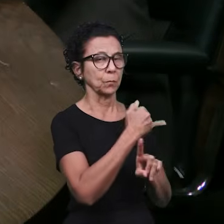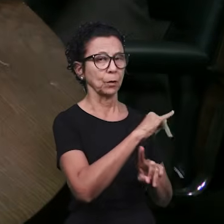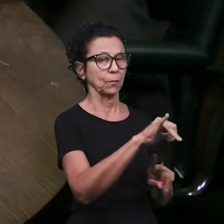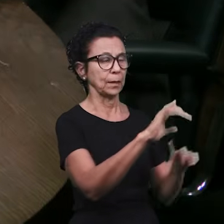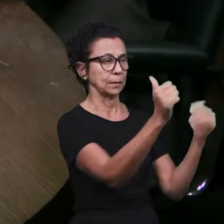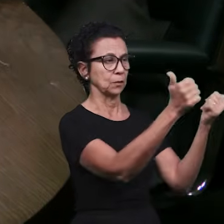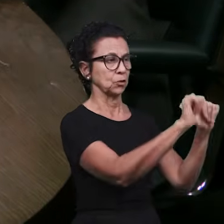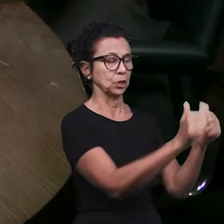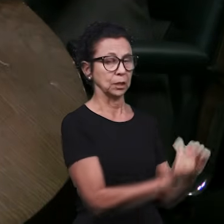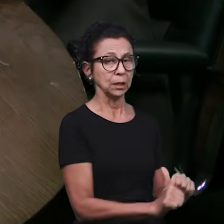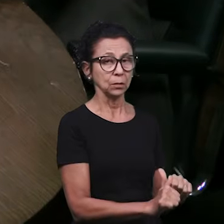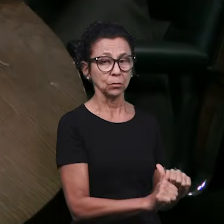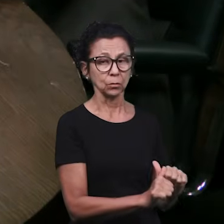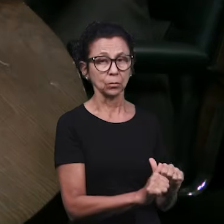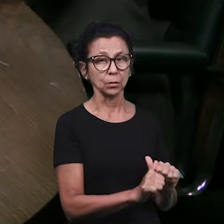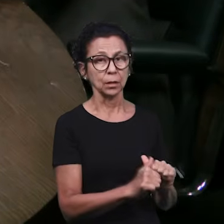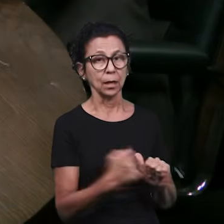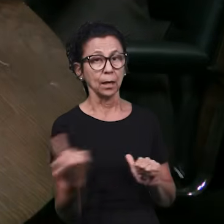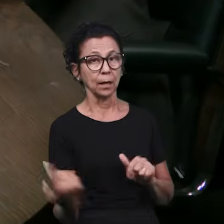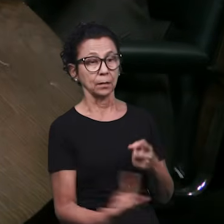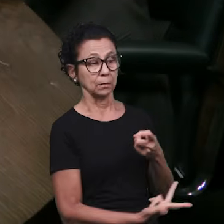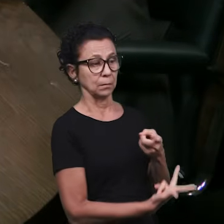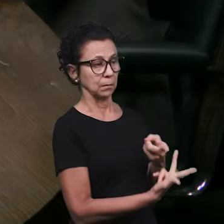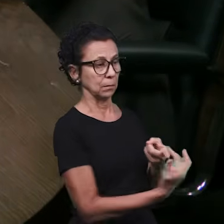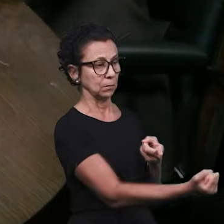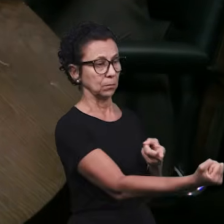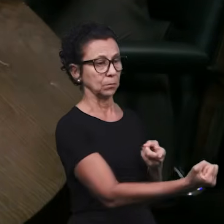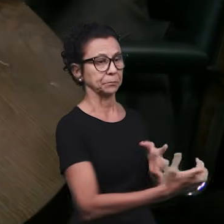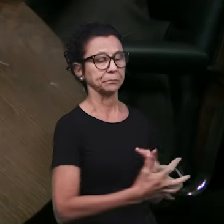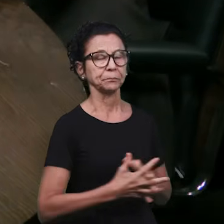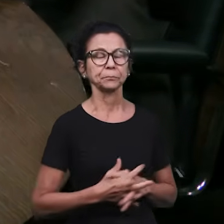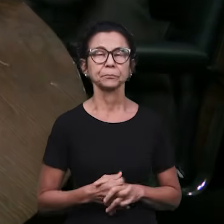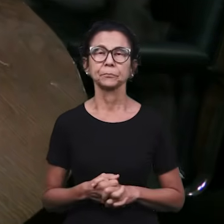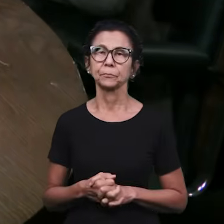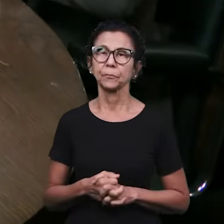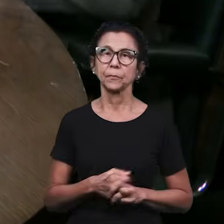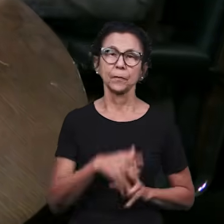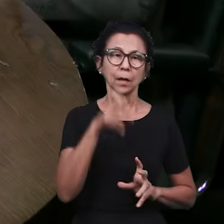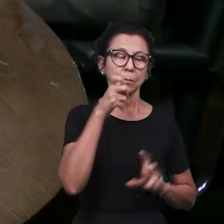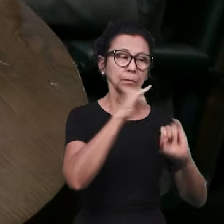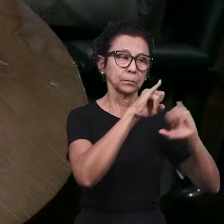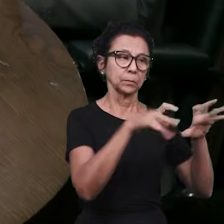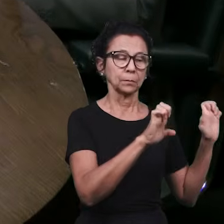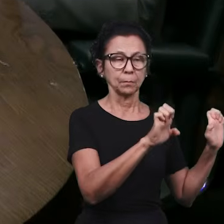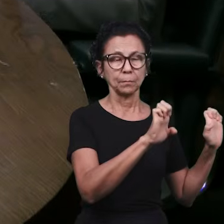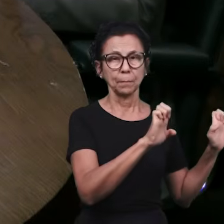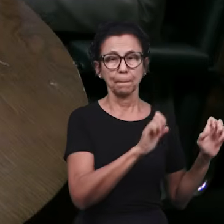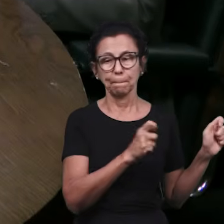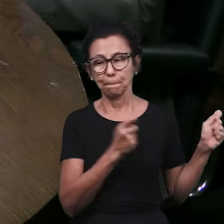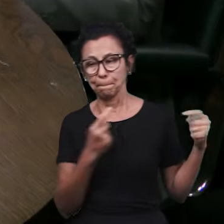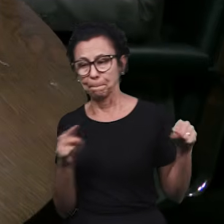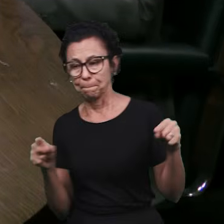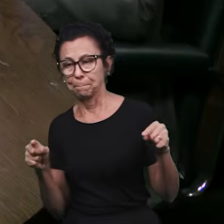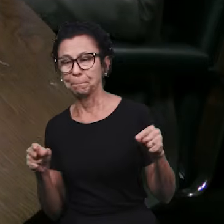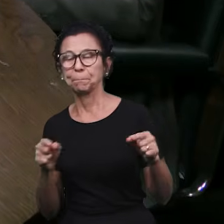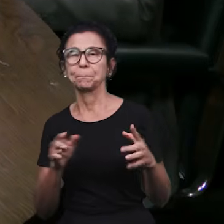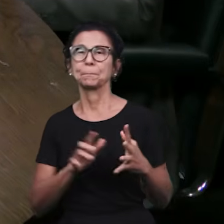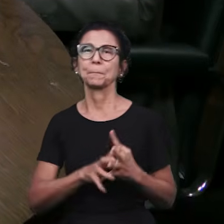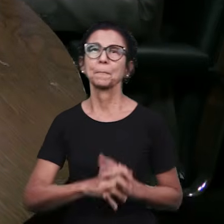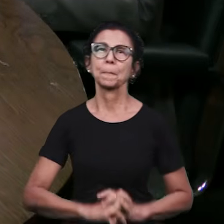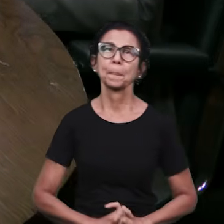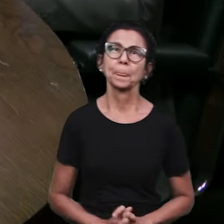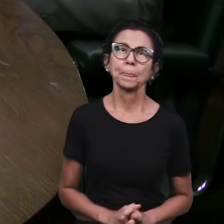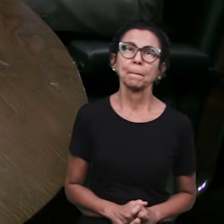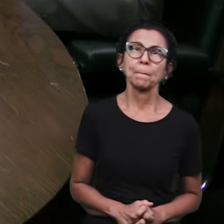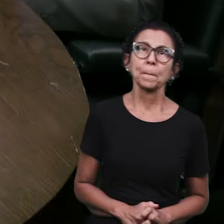tudo. Bom, o fato de ele aparentar, pelo menos o que está na palavra, é que o filho dele, Reoboão, casou